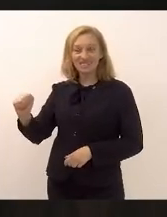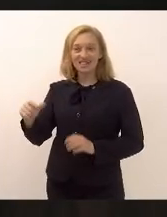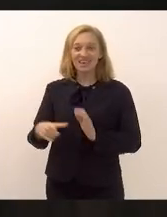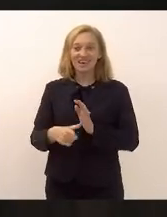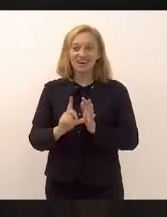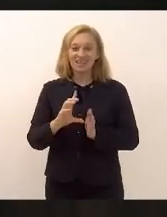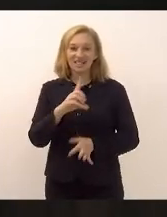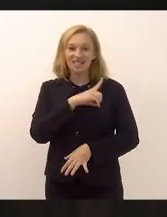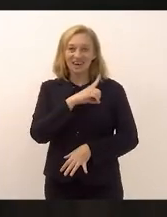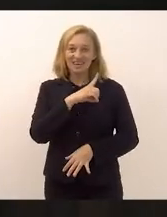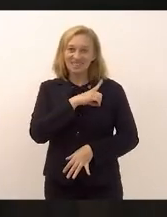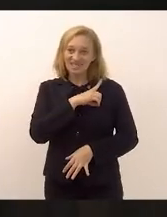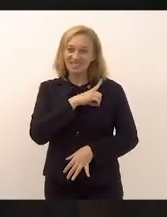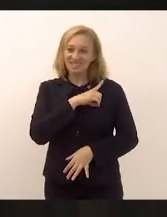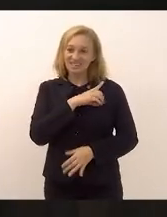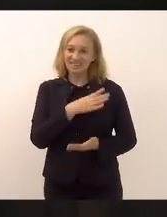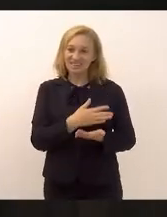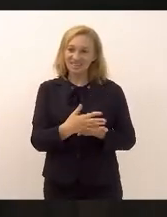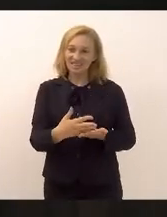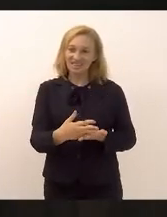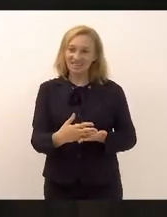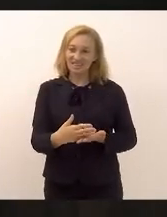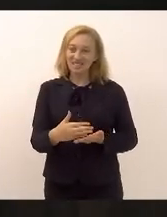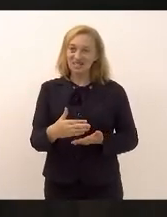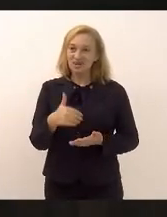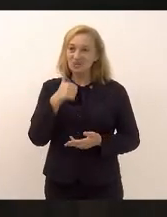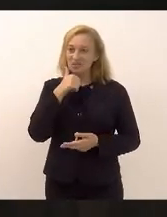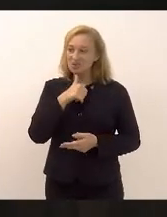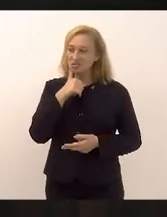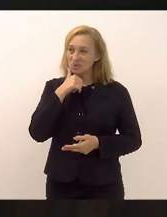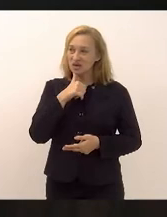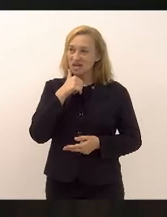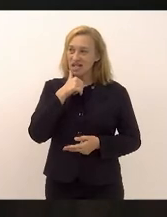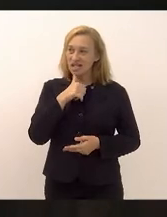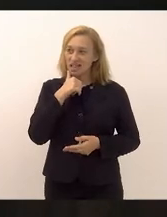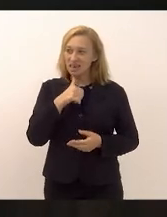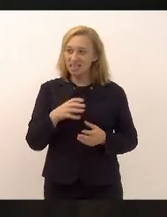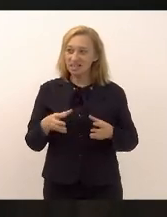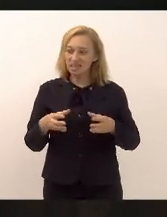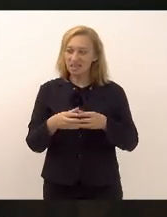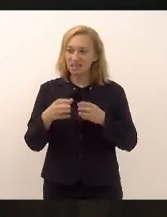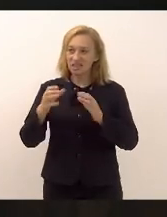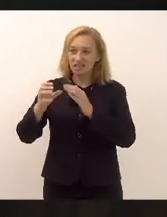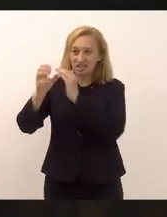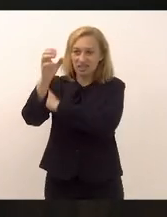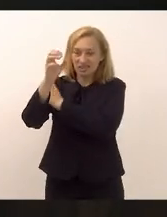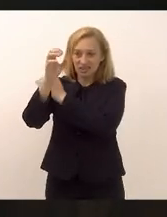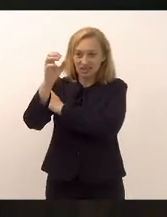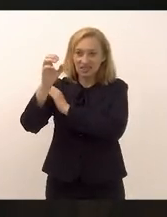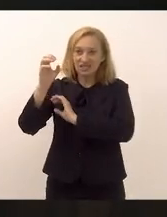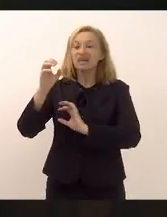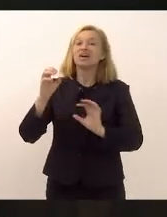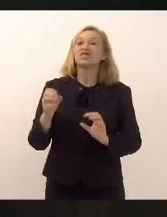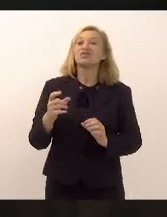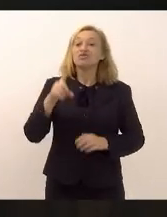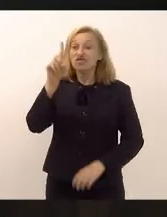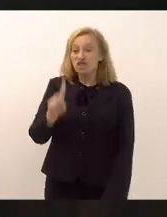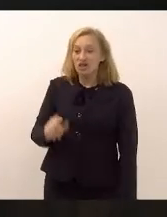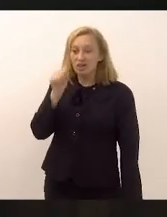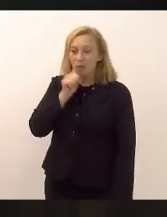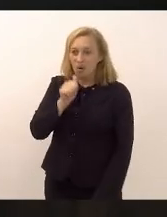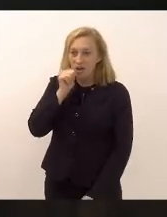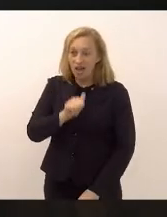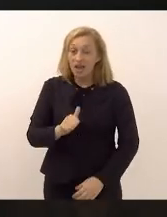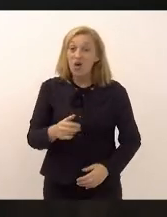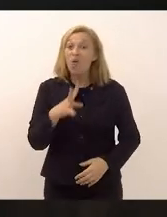delegacia funcionar, exatamente com as feministas, que estavam no então Conselho Estadual de Direitos da Mulher. E ali